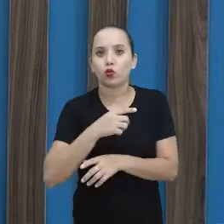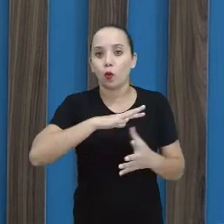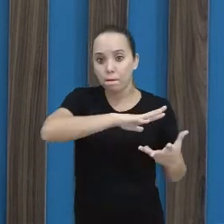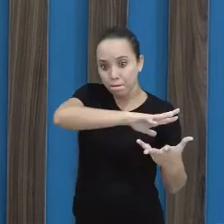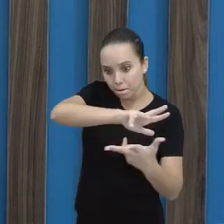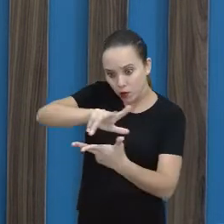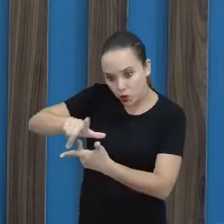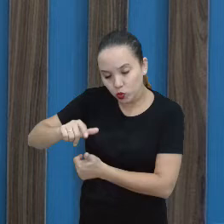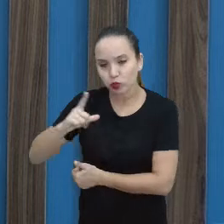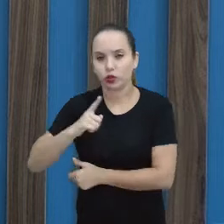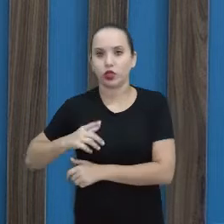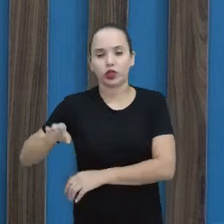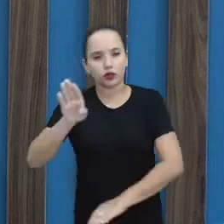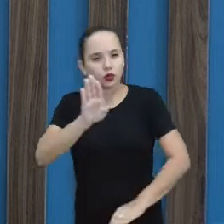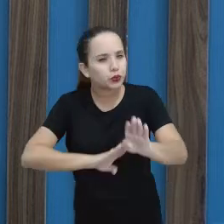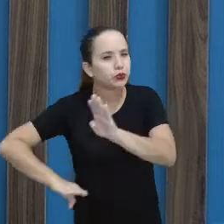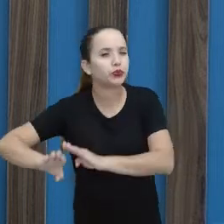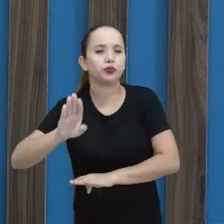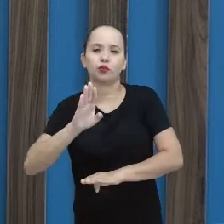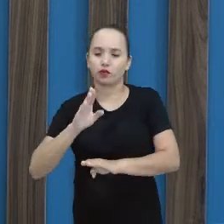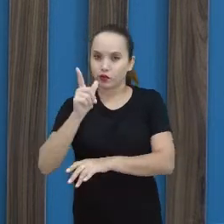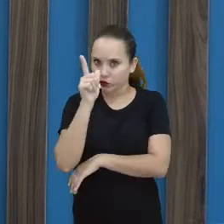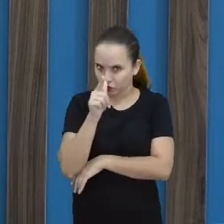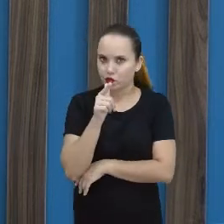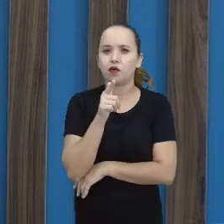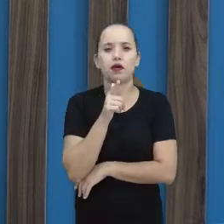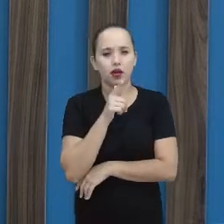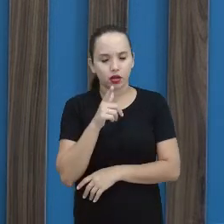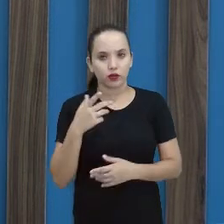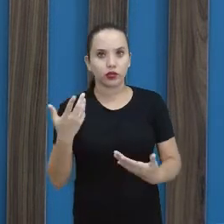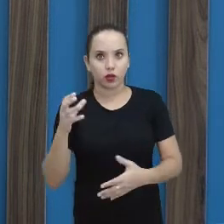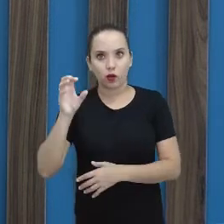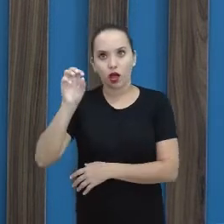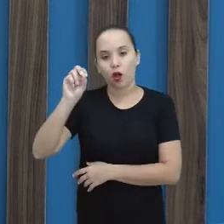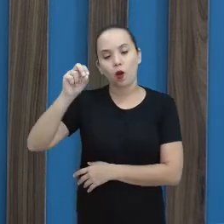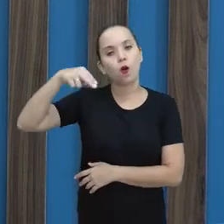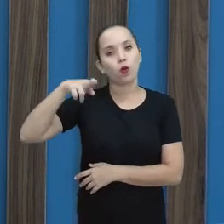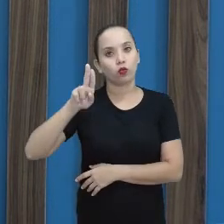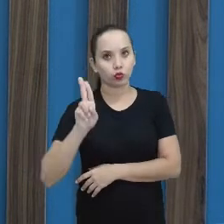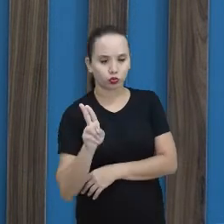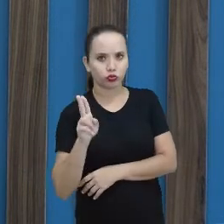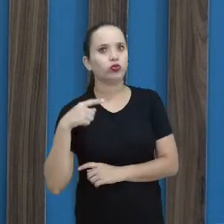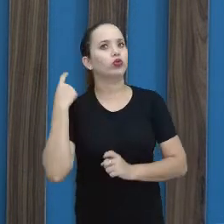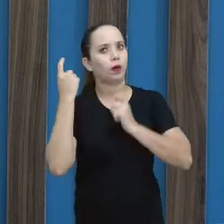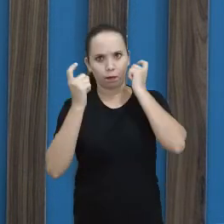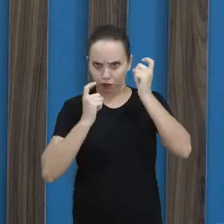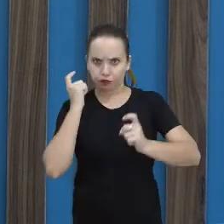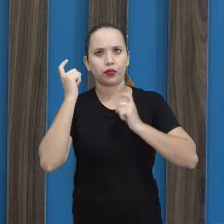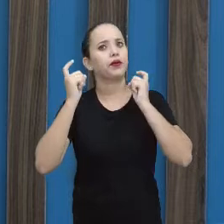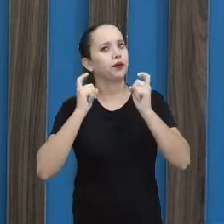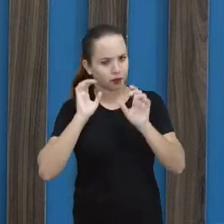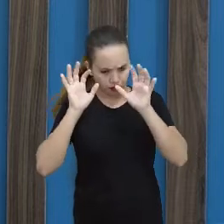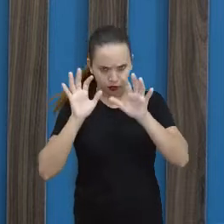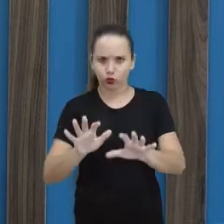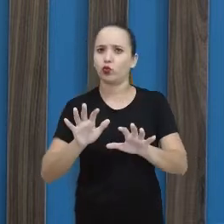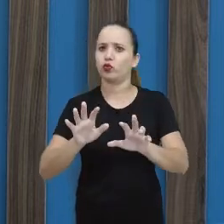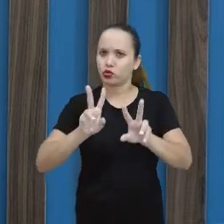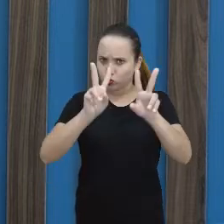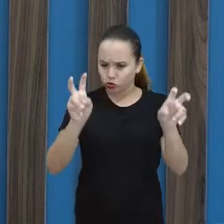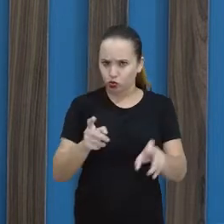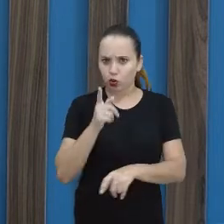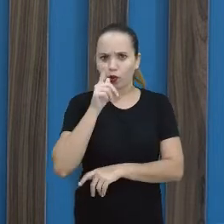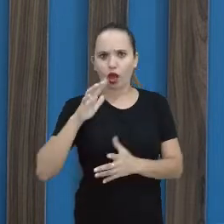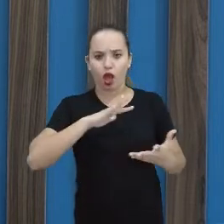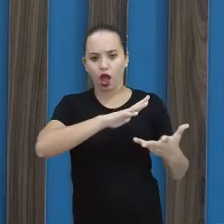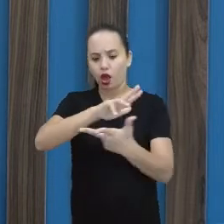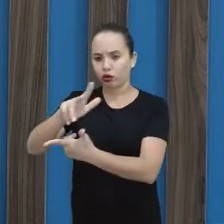inteiro. Então, as organizações das Nações Unidas, elas já estão muito preocupadas com essa questão hídrica em todo o